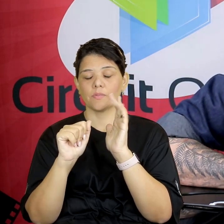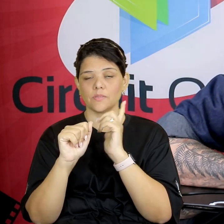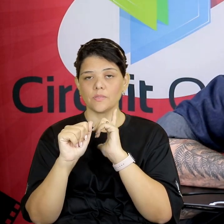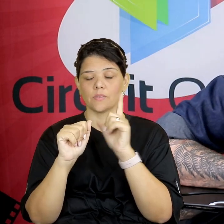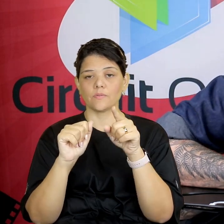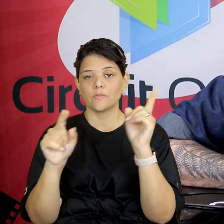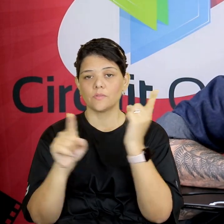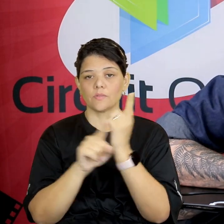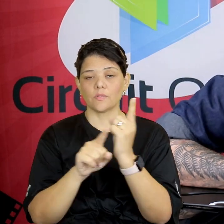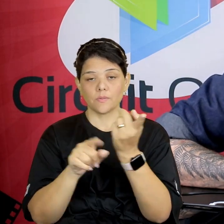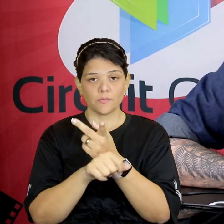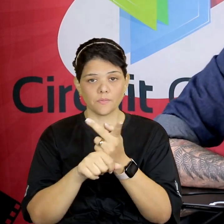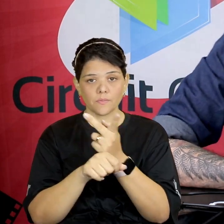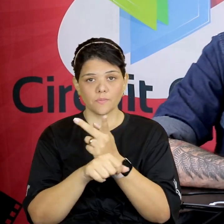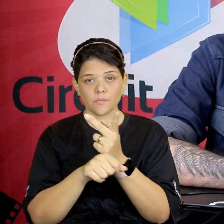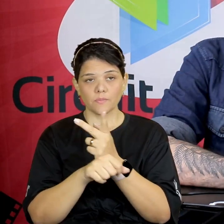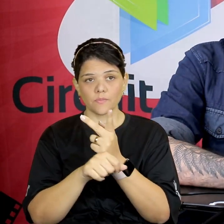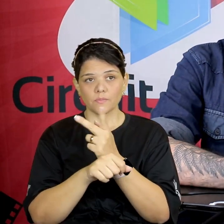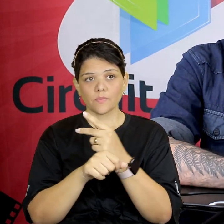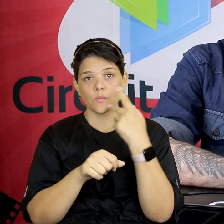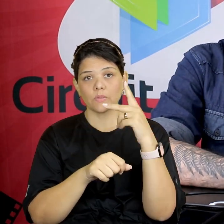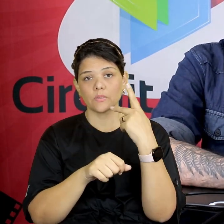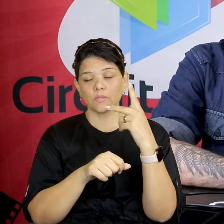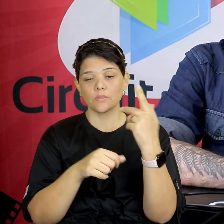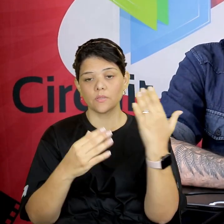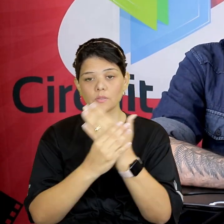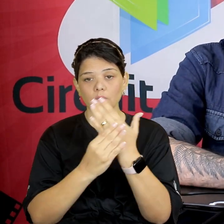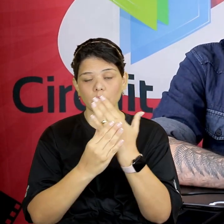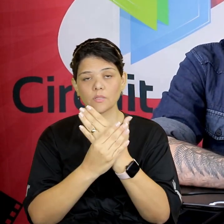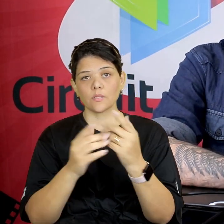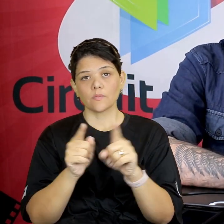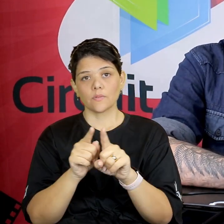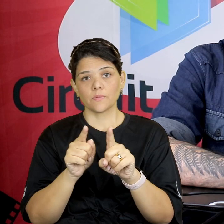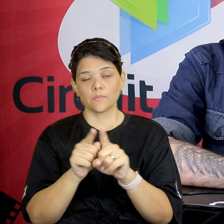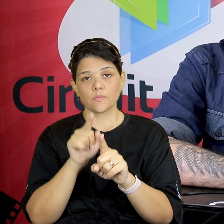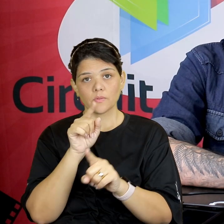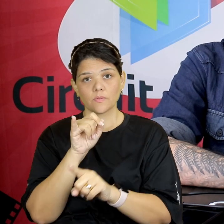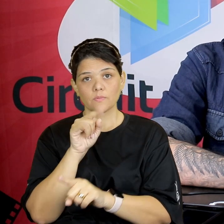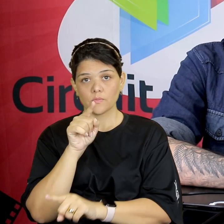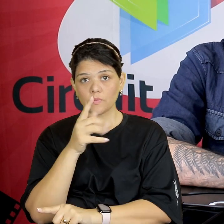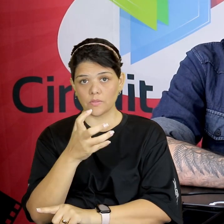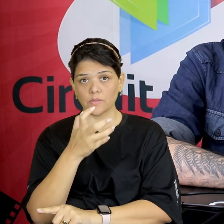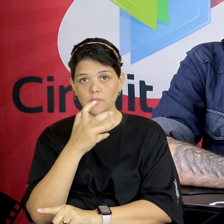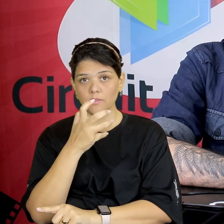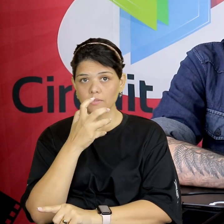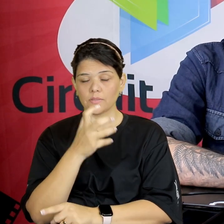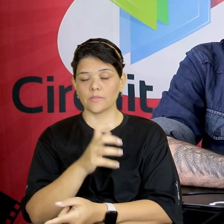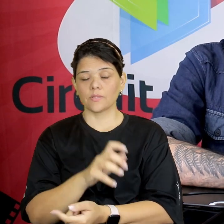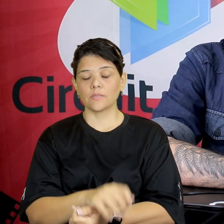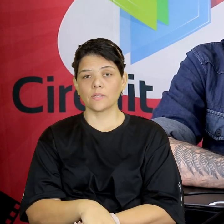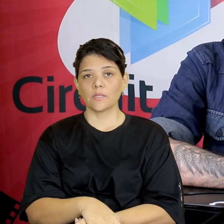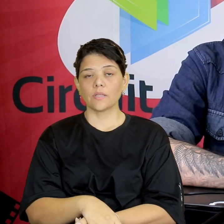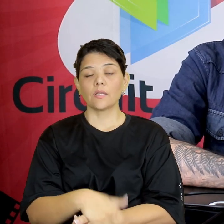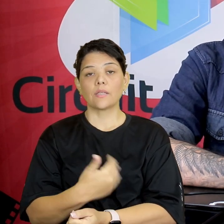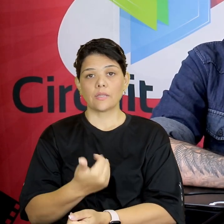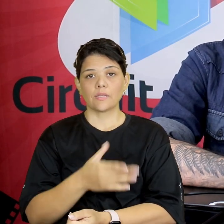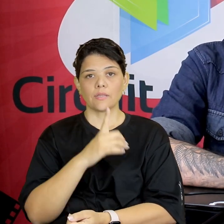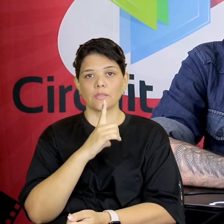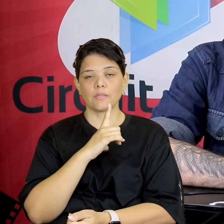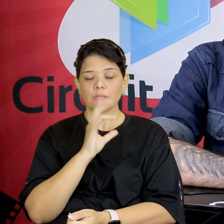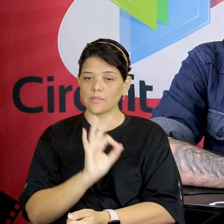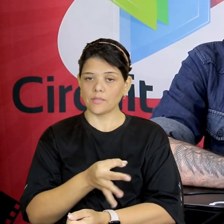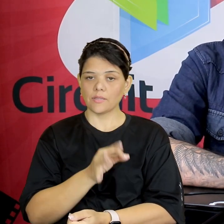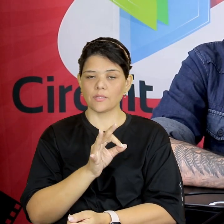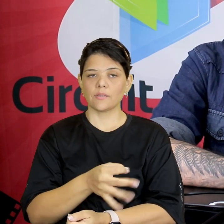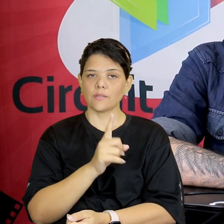localiza o seu arquivo, o exato arquivo que você quer no lugar que você quer. Então, é exatamente esse aqui. E